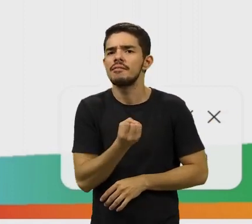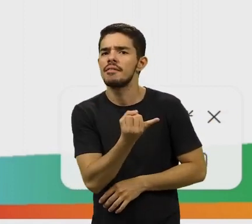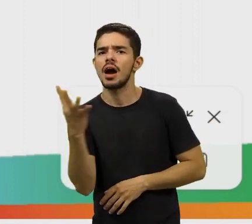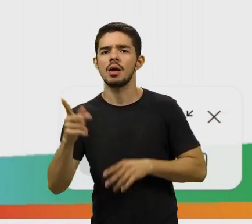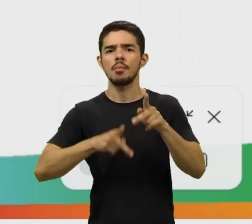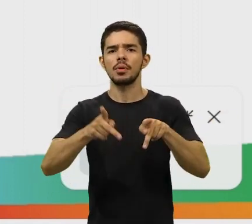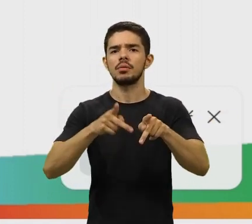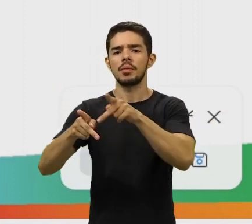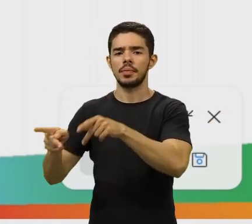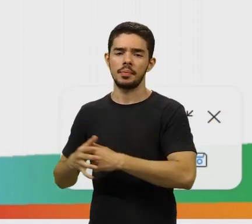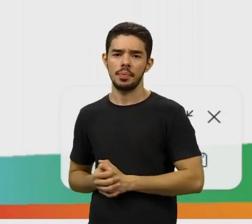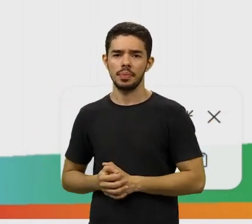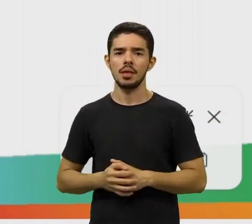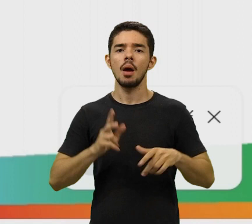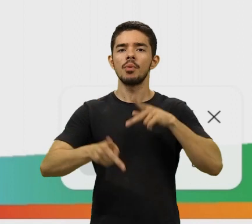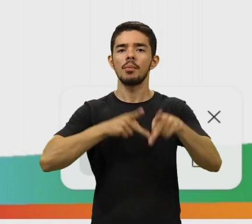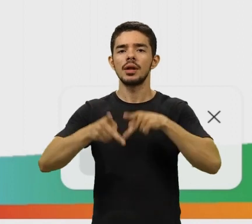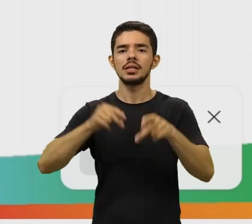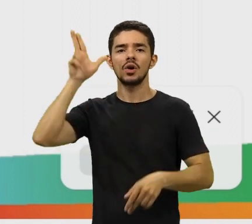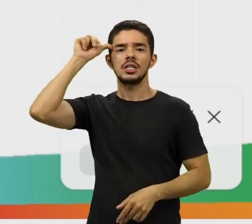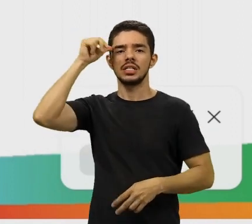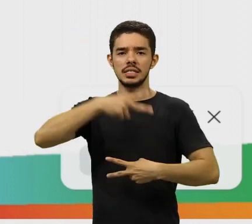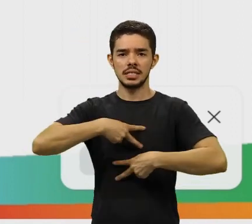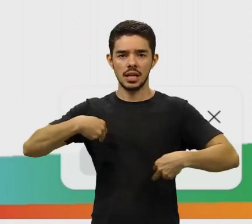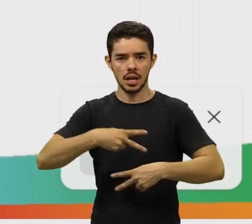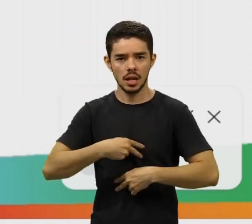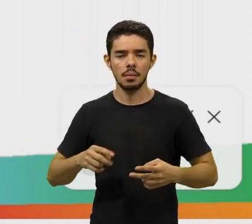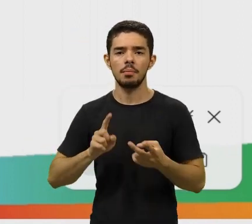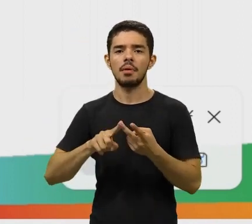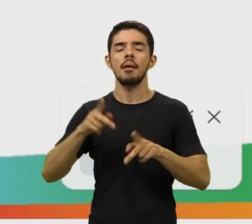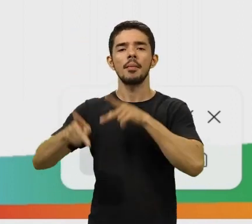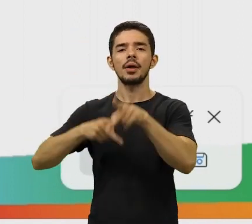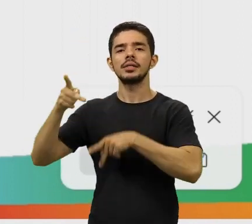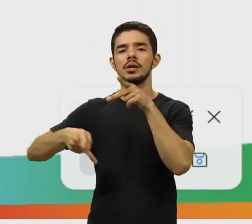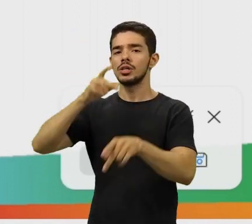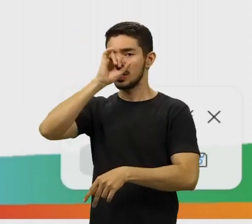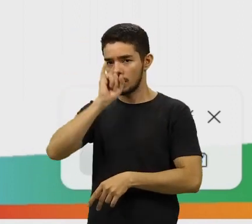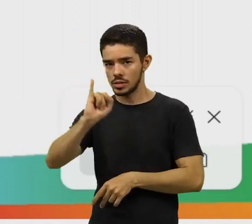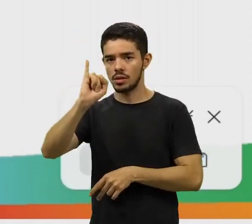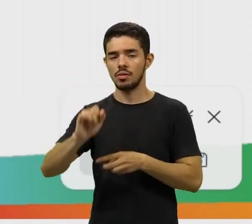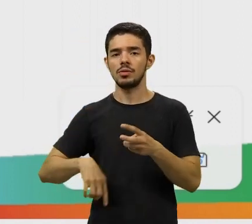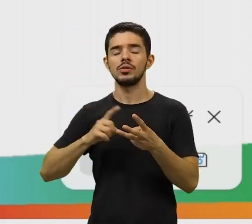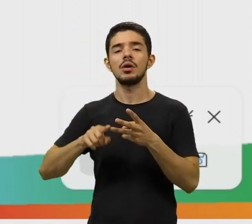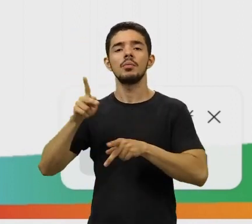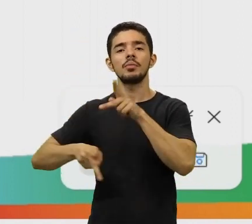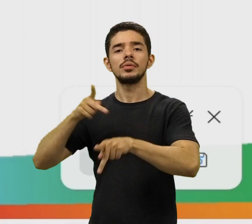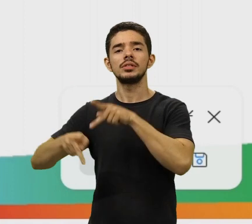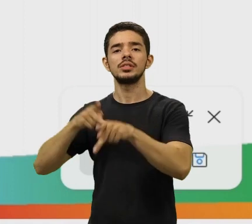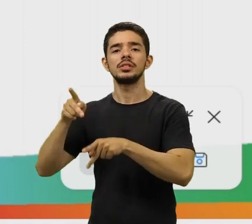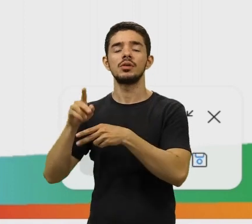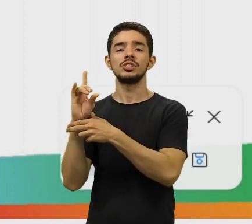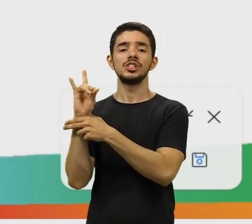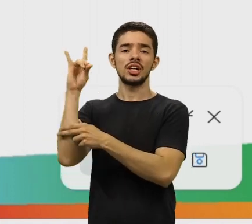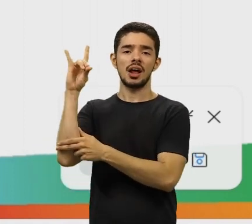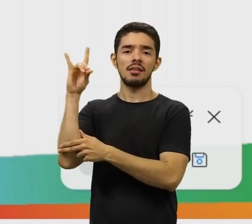populações? Eu pegar a população de zebras, a população de rinocerontes, a população de girafas, de